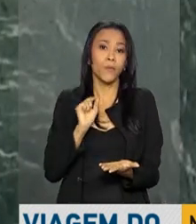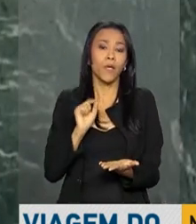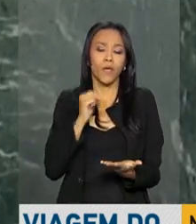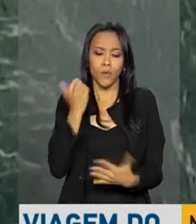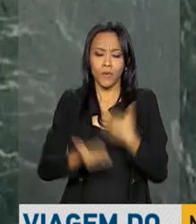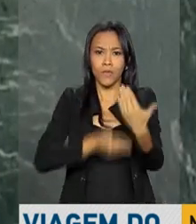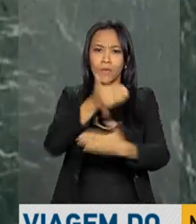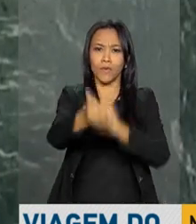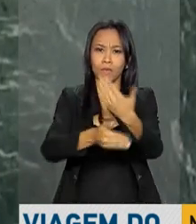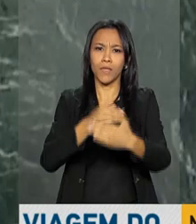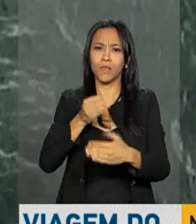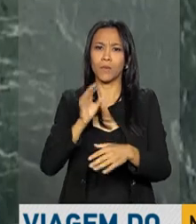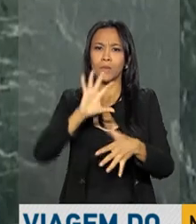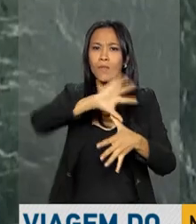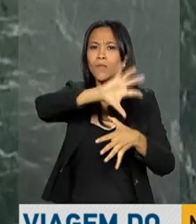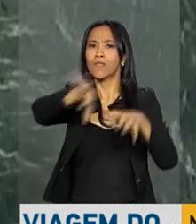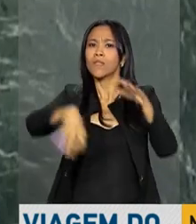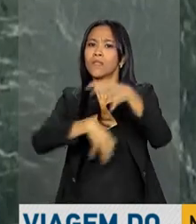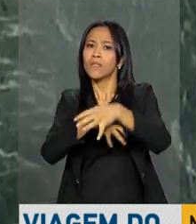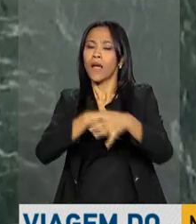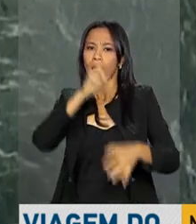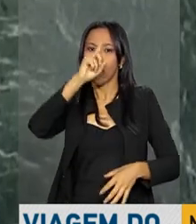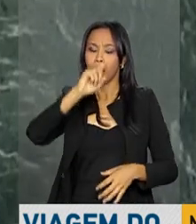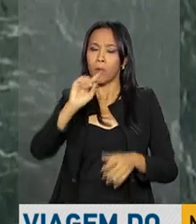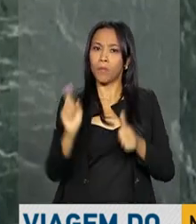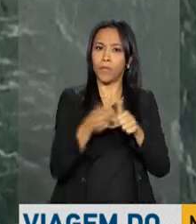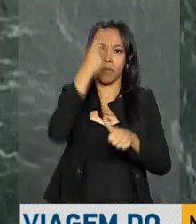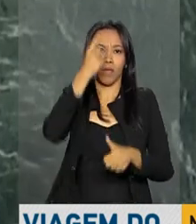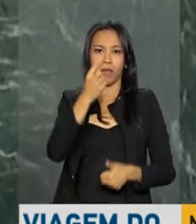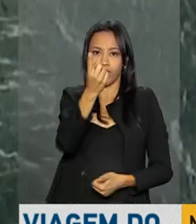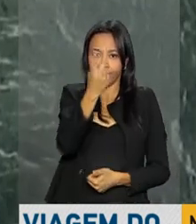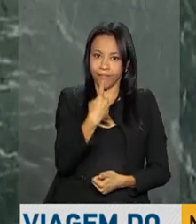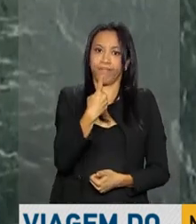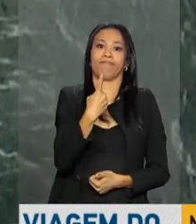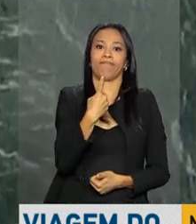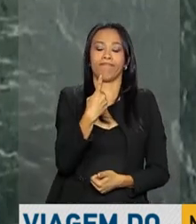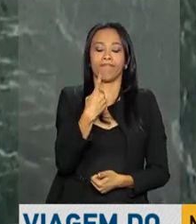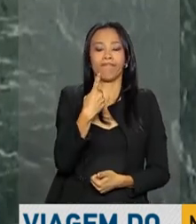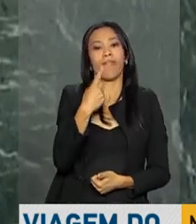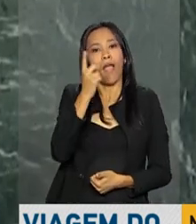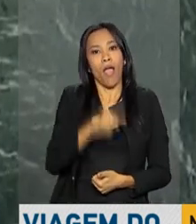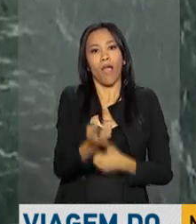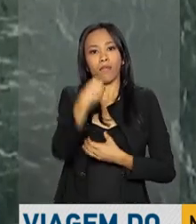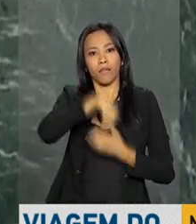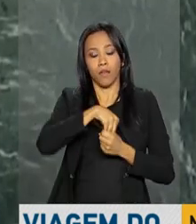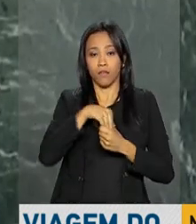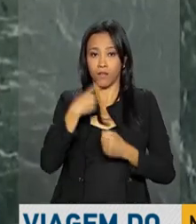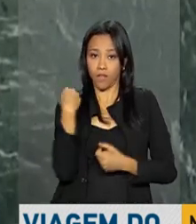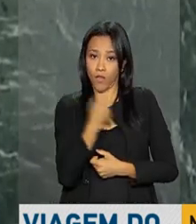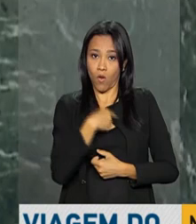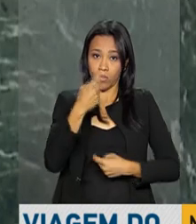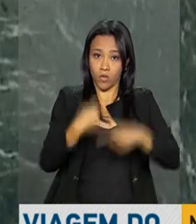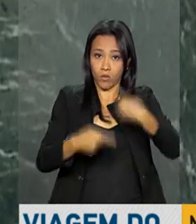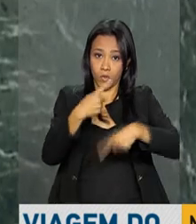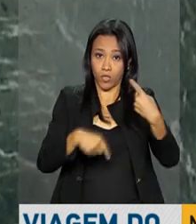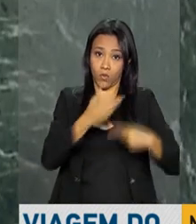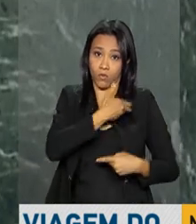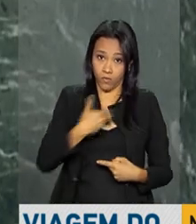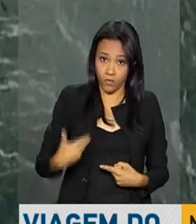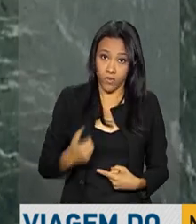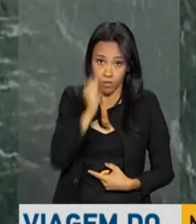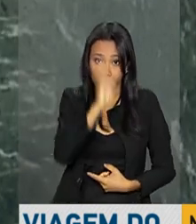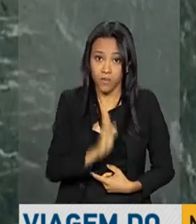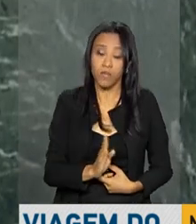desenvolvimento sustentável é de primeira hora. Permeia nossas políticas públicas e nossa